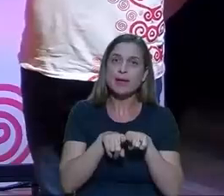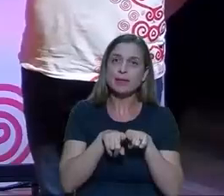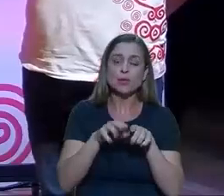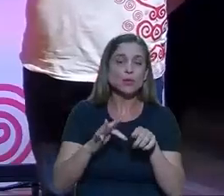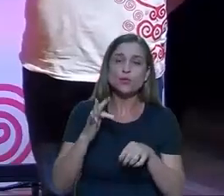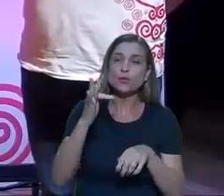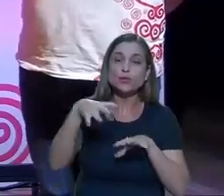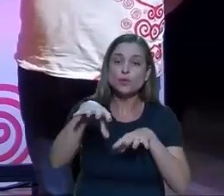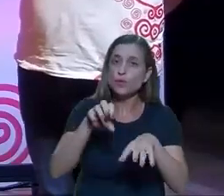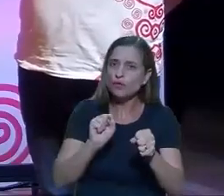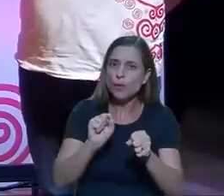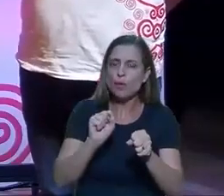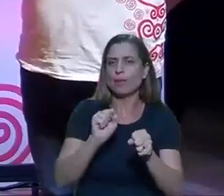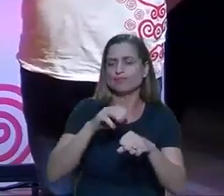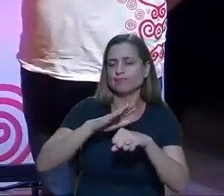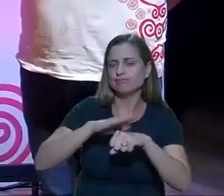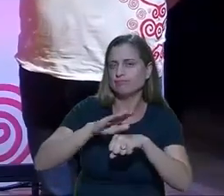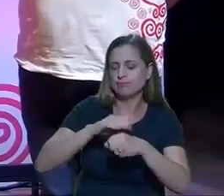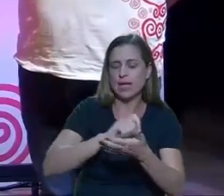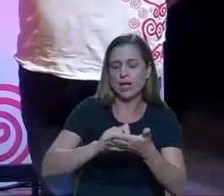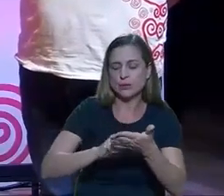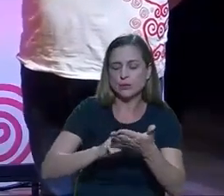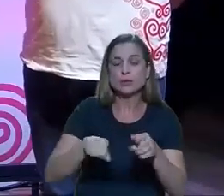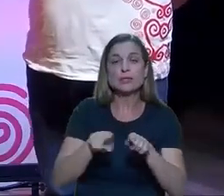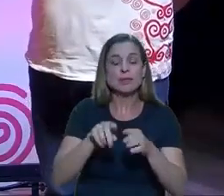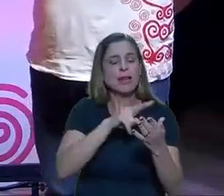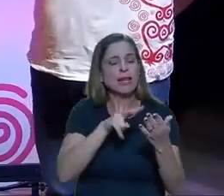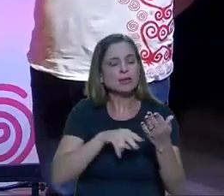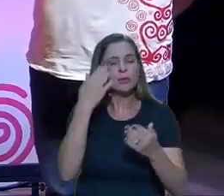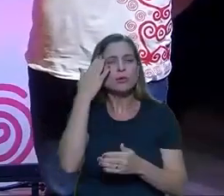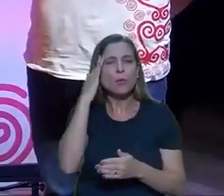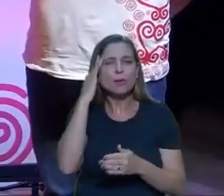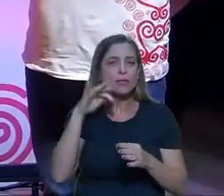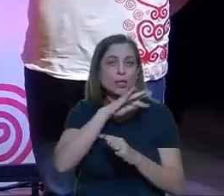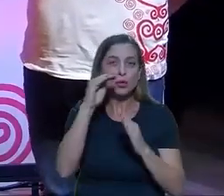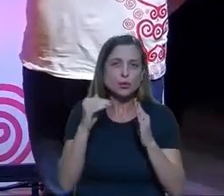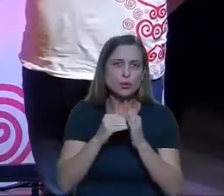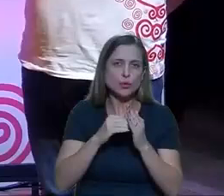mas leitores, né, e com maior compreensão das questões fundamentais da vida.